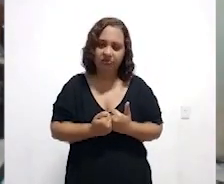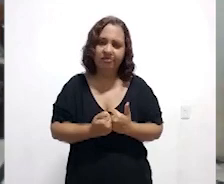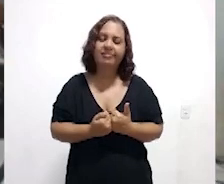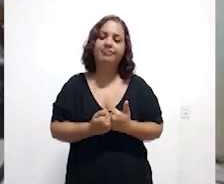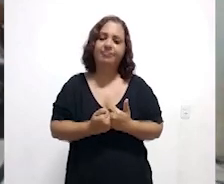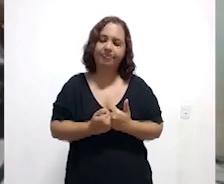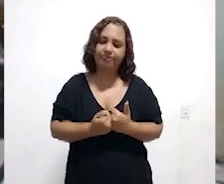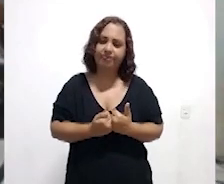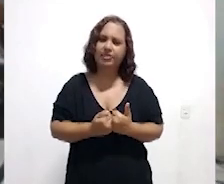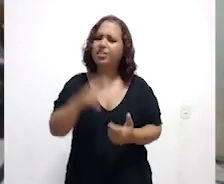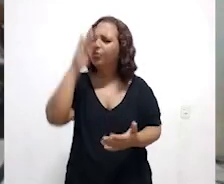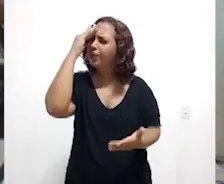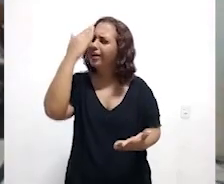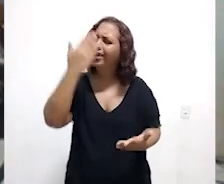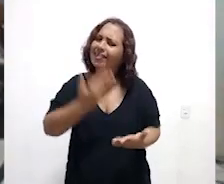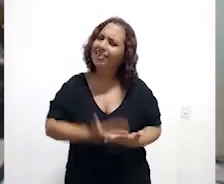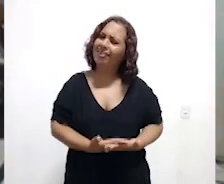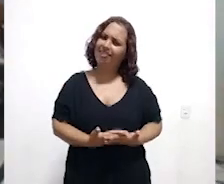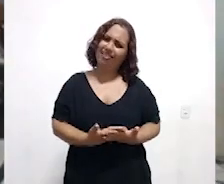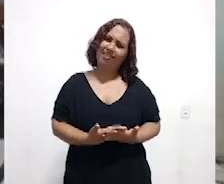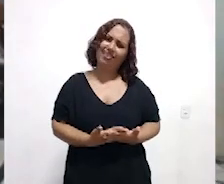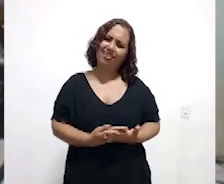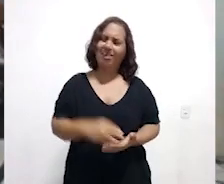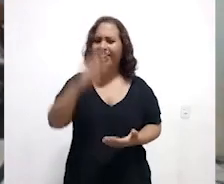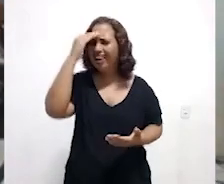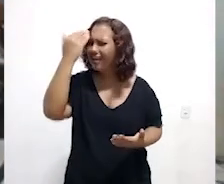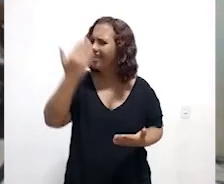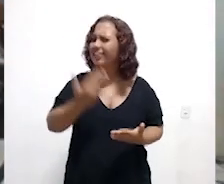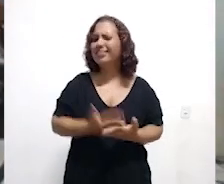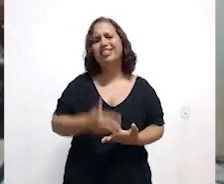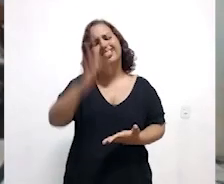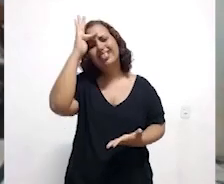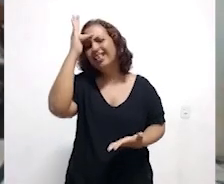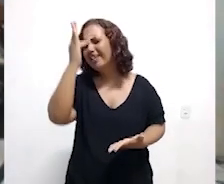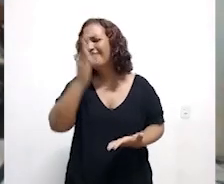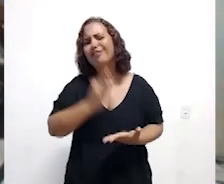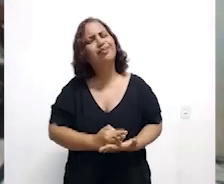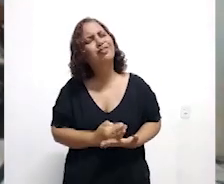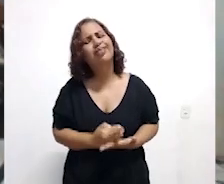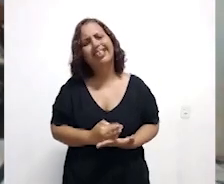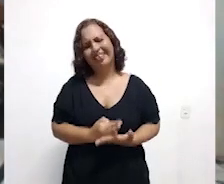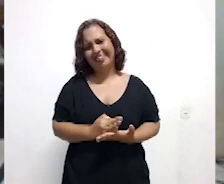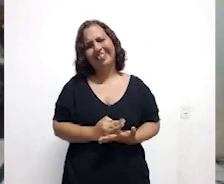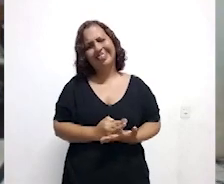Então creia, acredite, tenha fé.